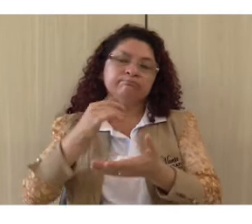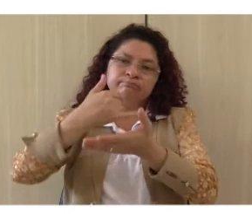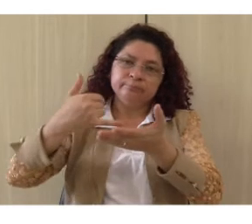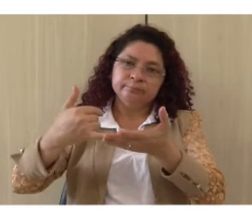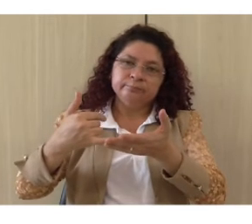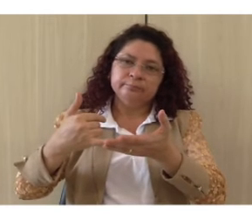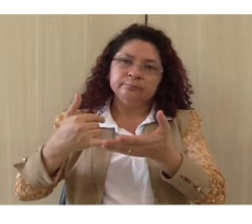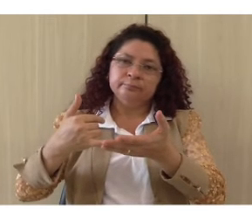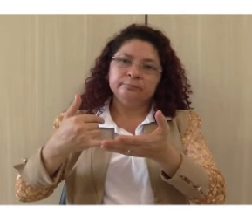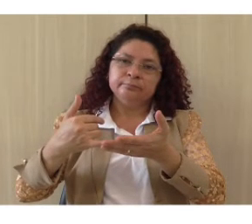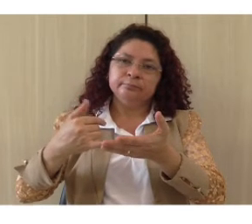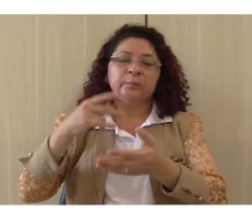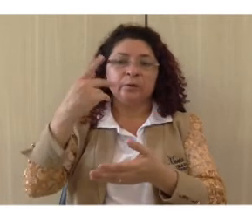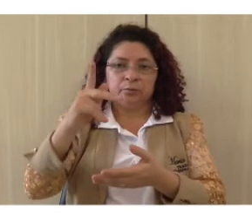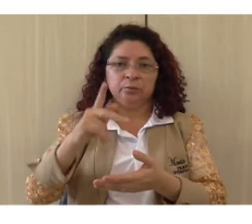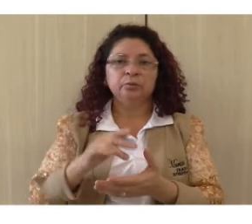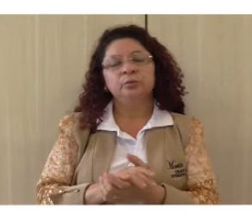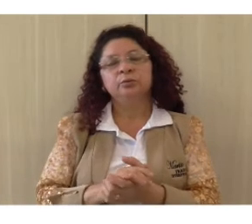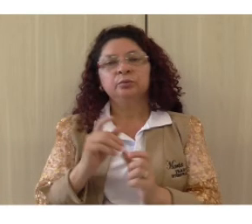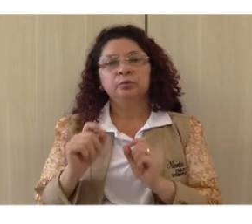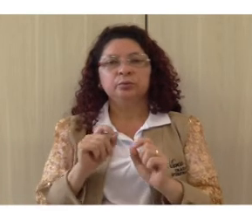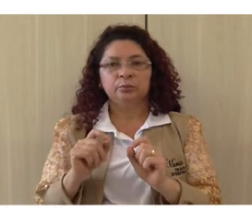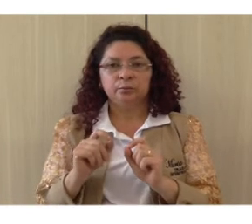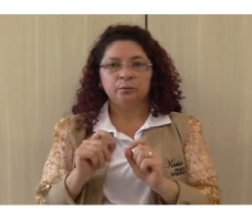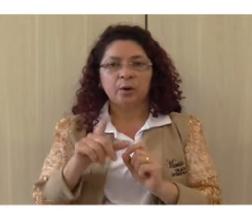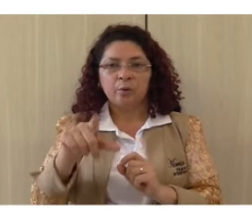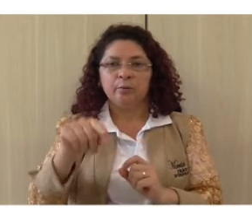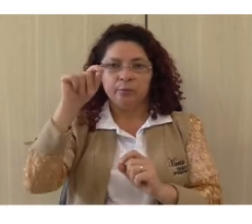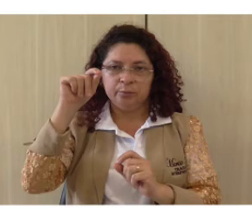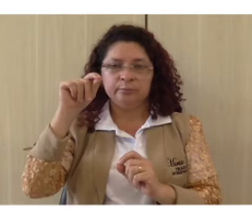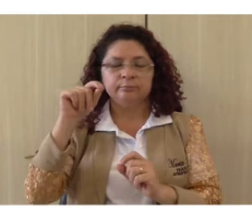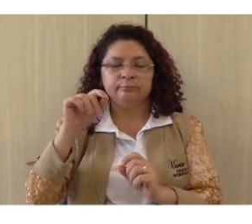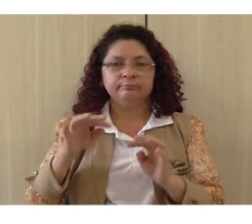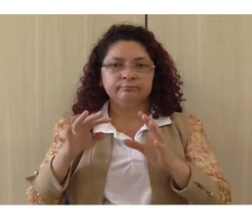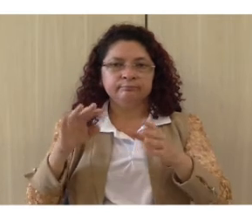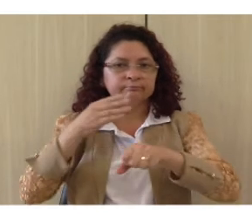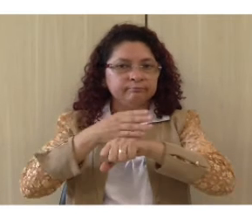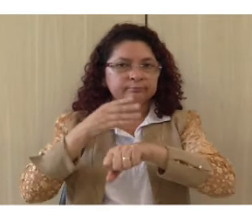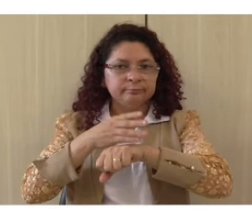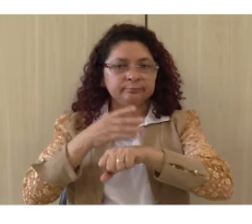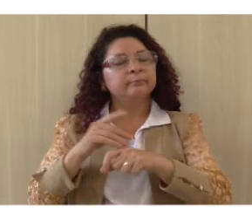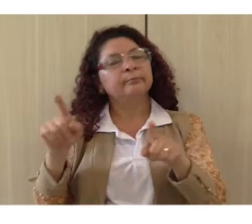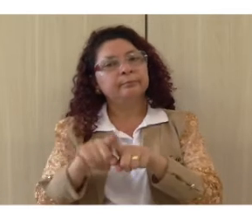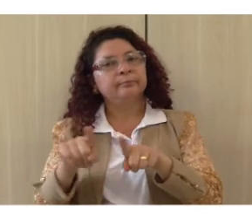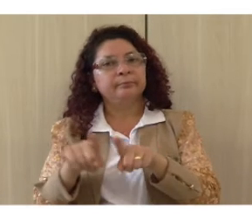efetuar a sua inscrição e optar por concorrer a essas vagas e